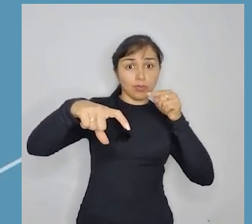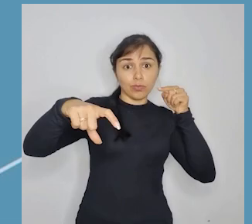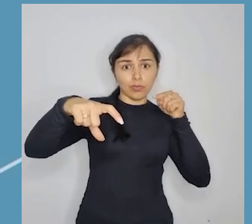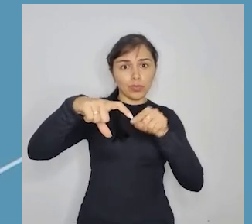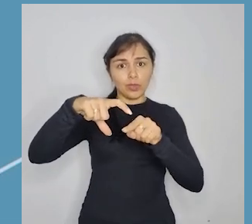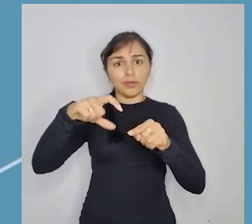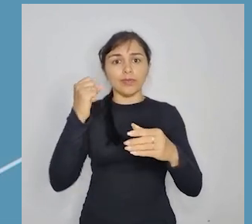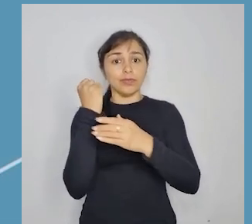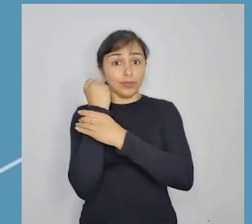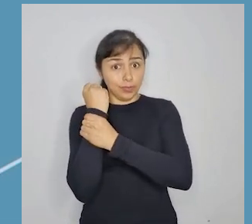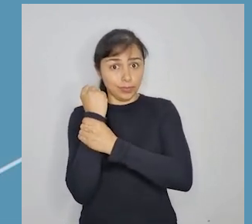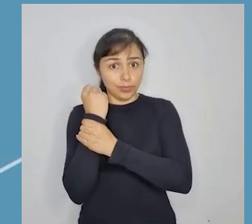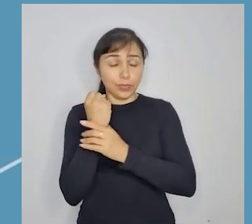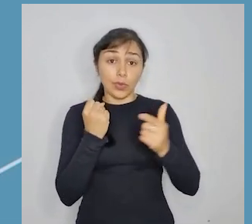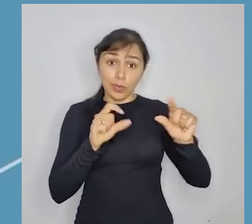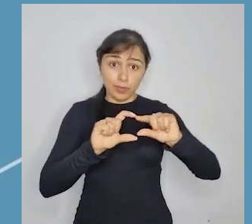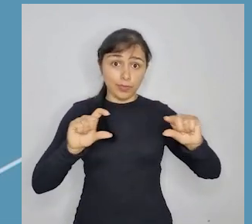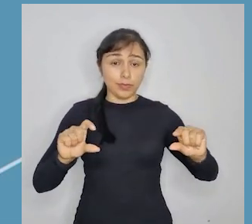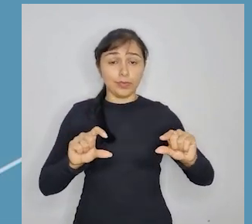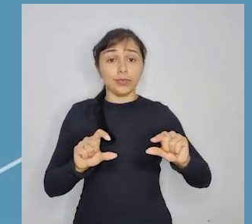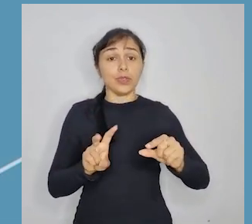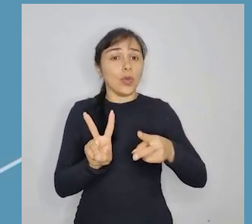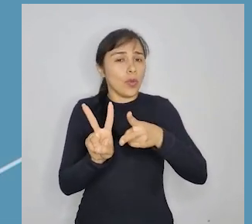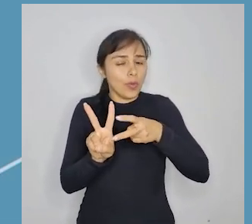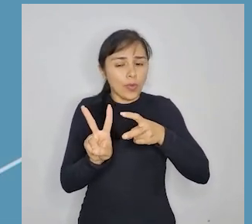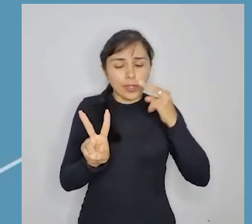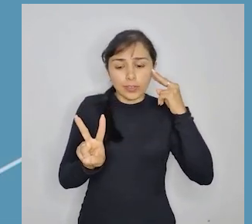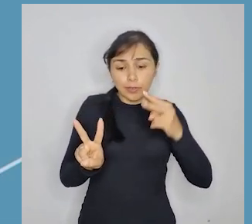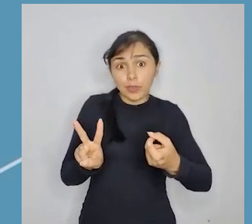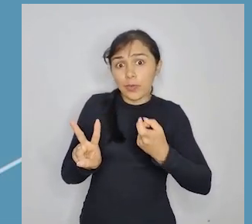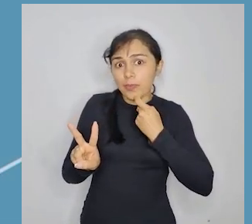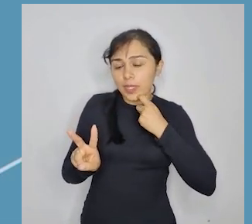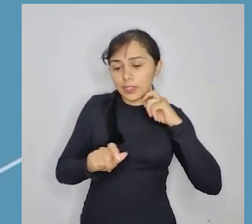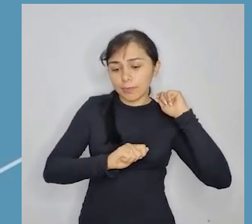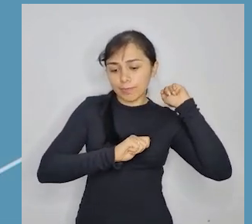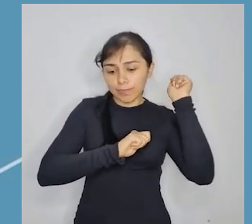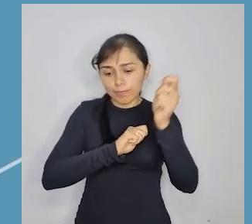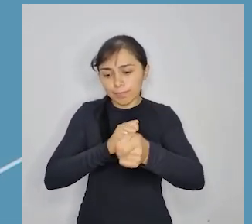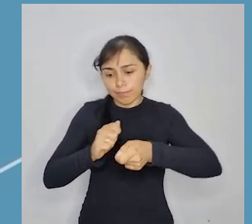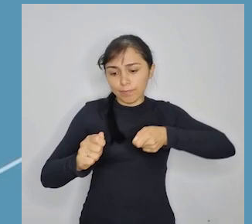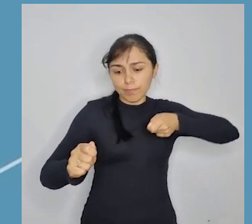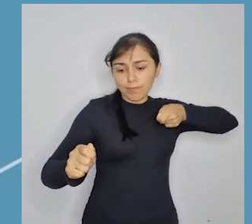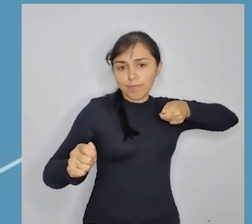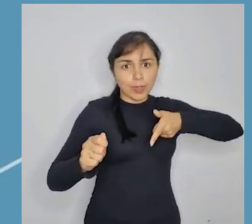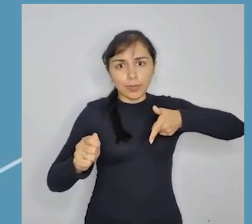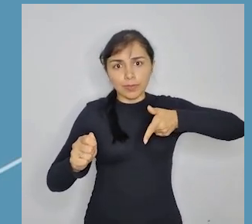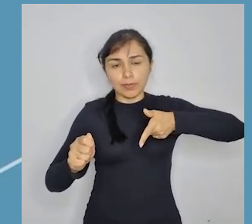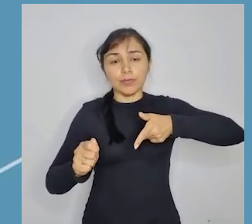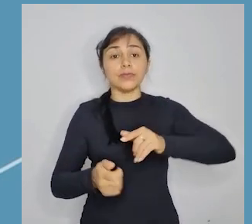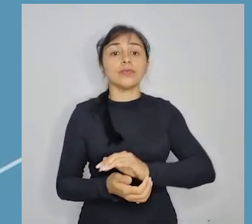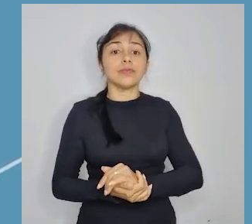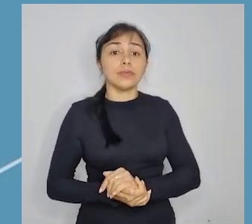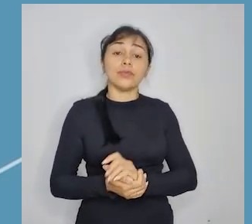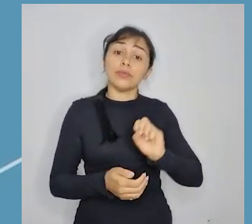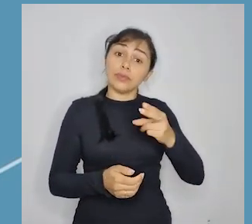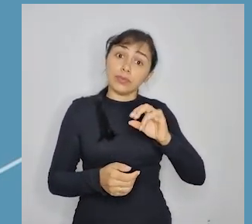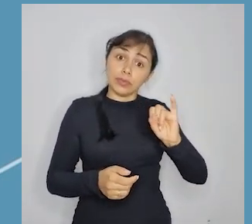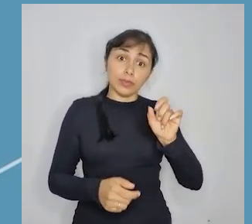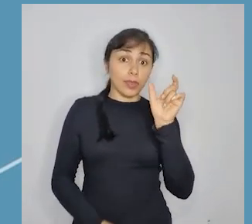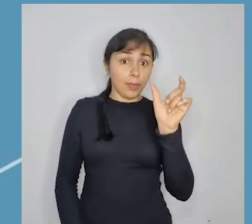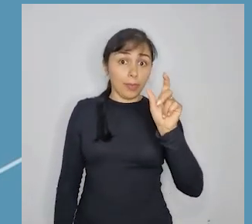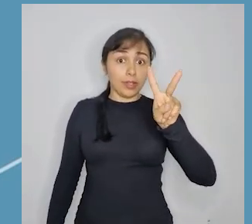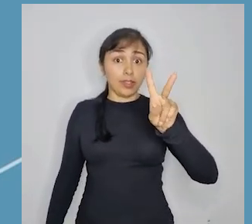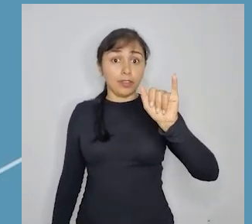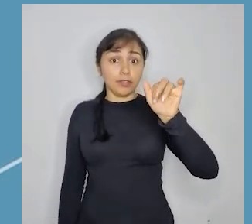segurança. Ou, o índio visou o peixe e lançou a flecha. No sentido de pôr o sinal de visto,